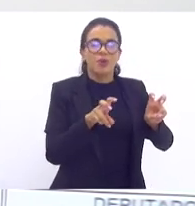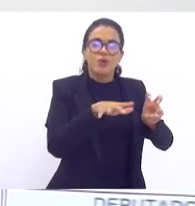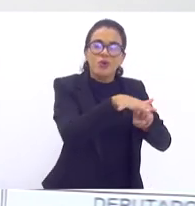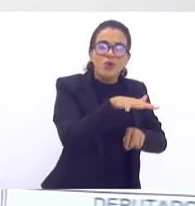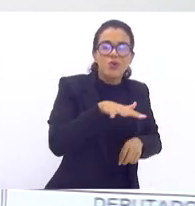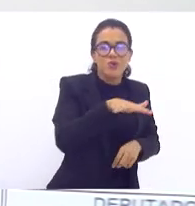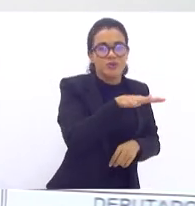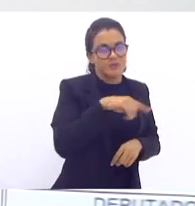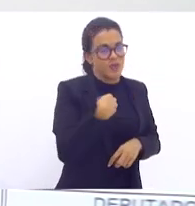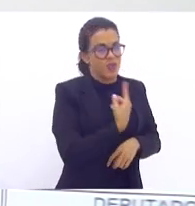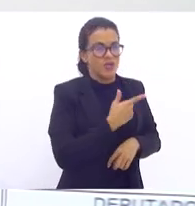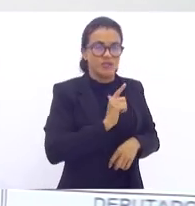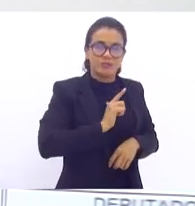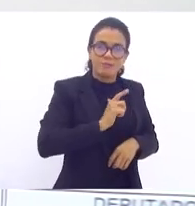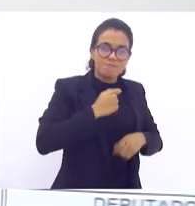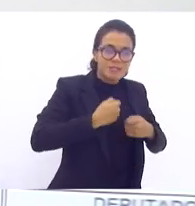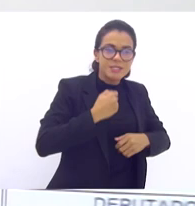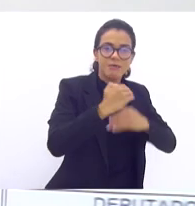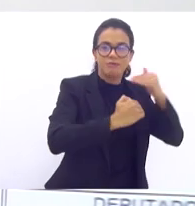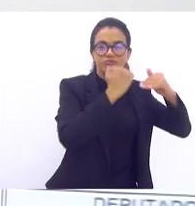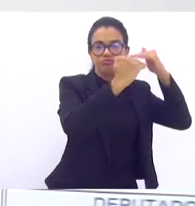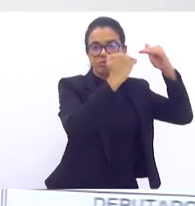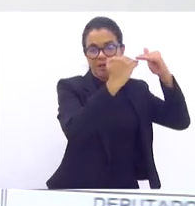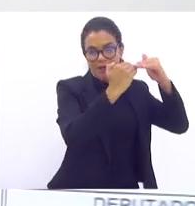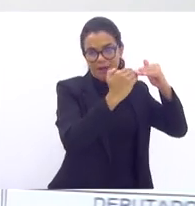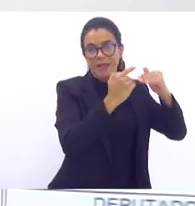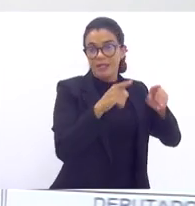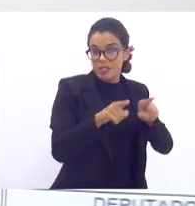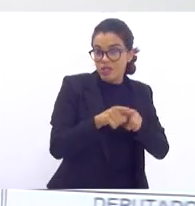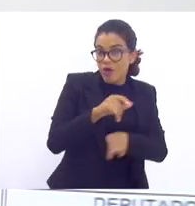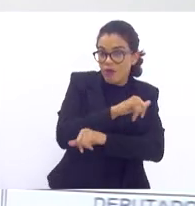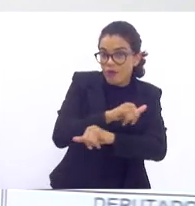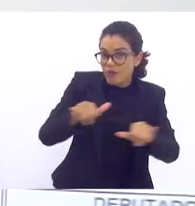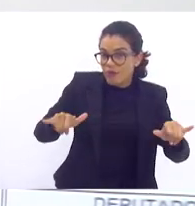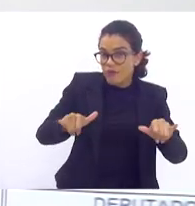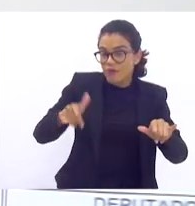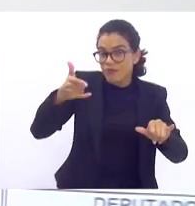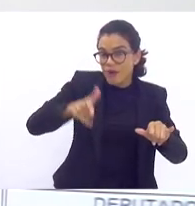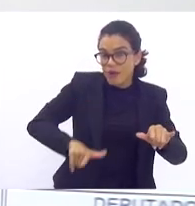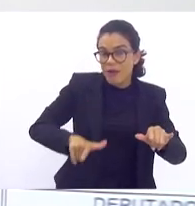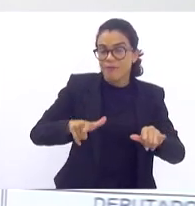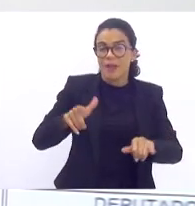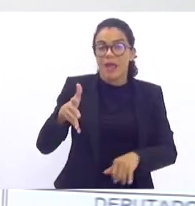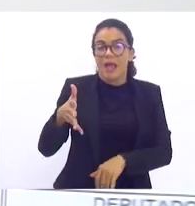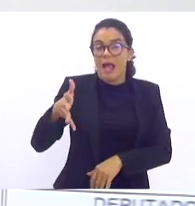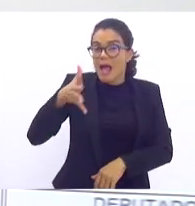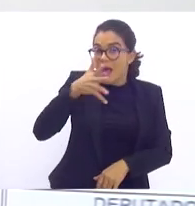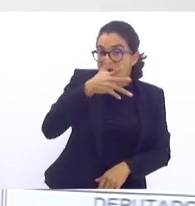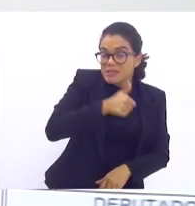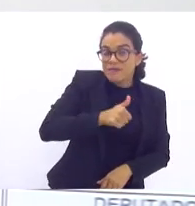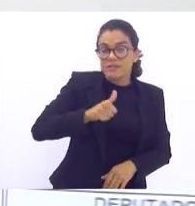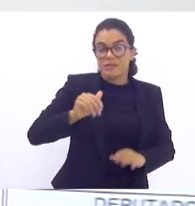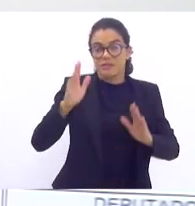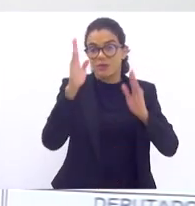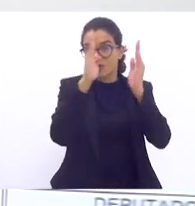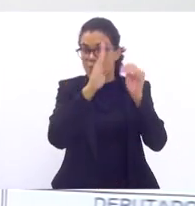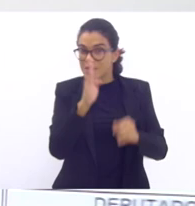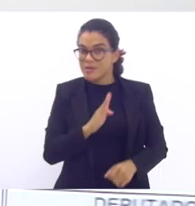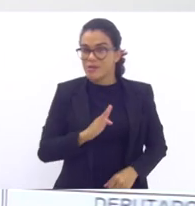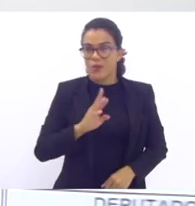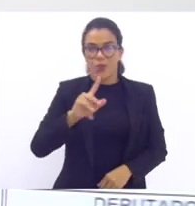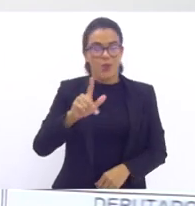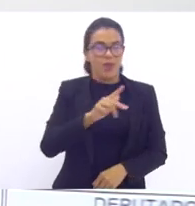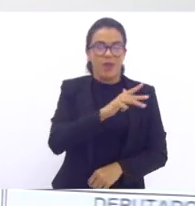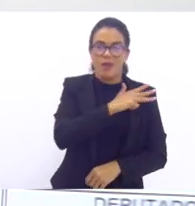espaços que nós temos que avançar e volto a repetir a salvação do Brasil não é aumentar imposto